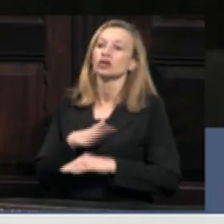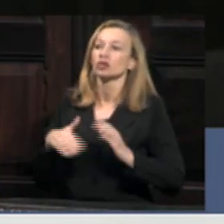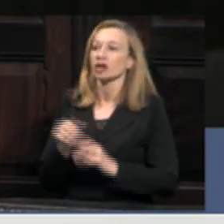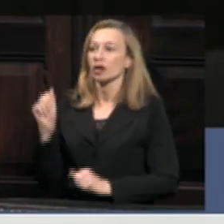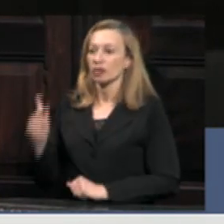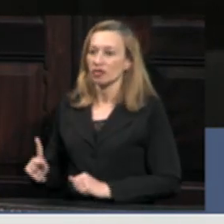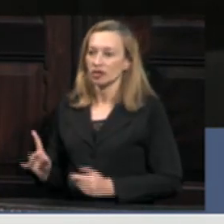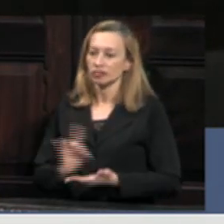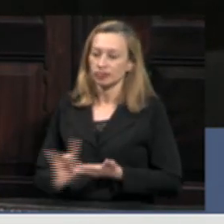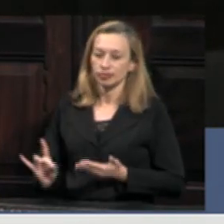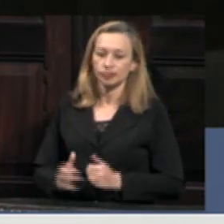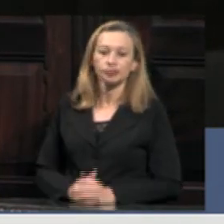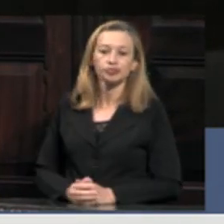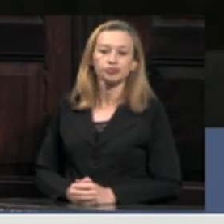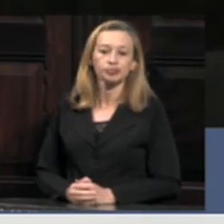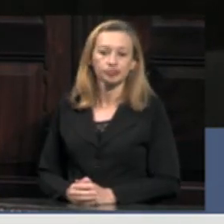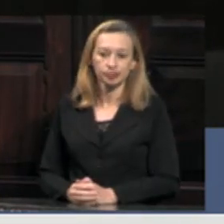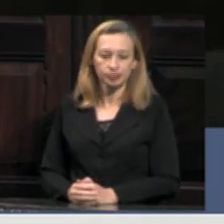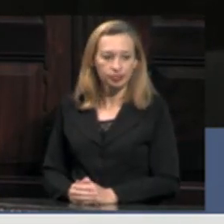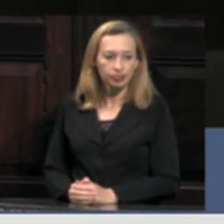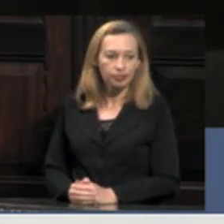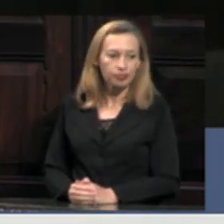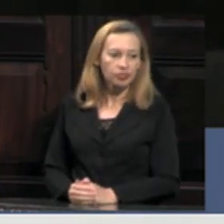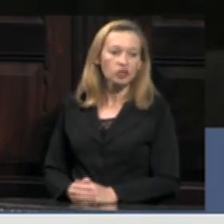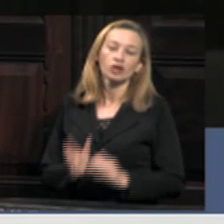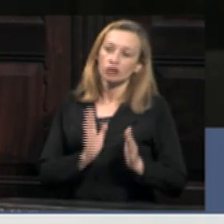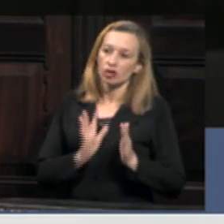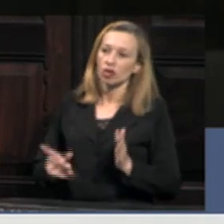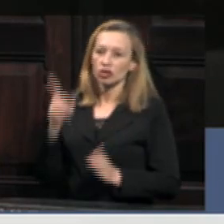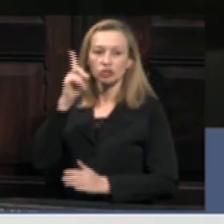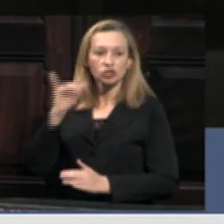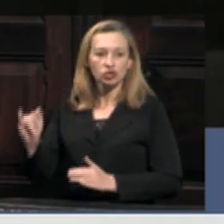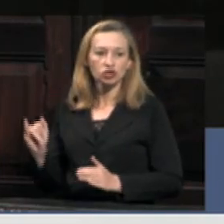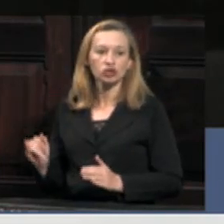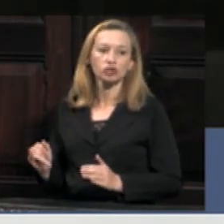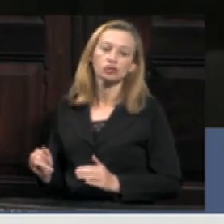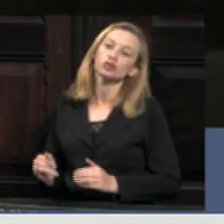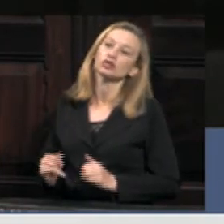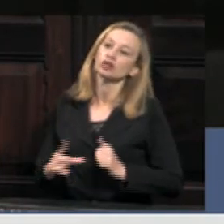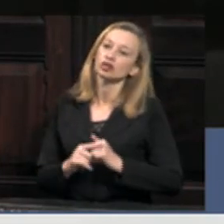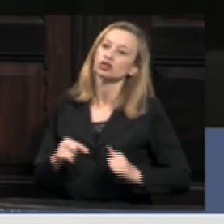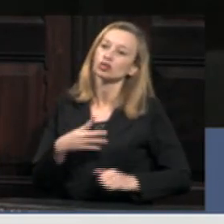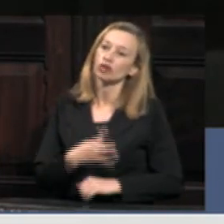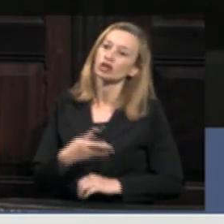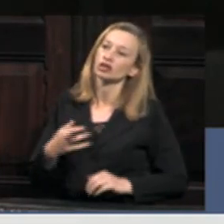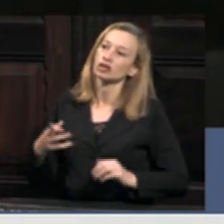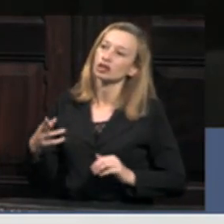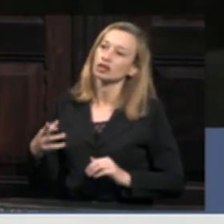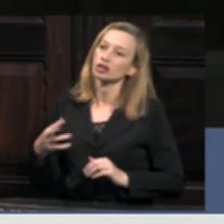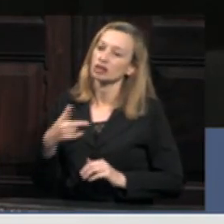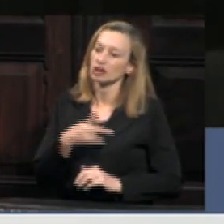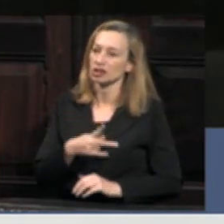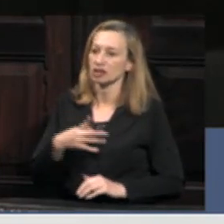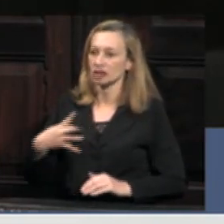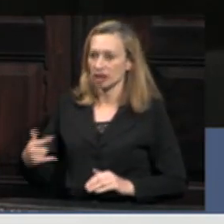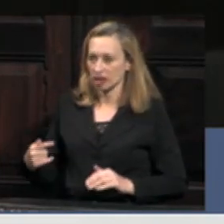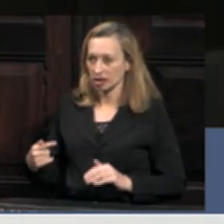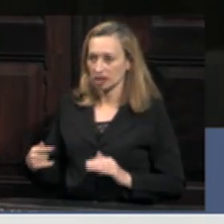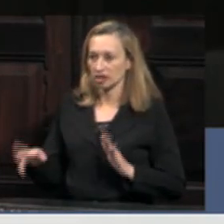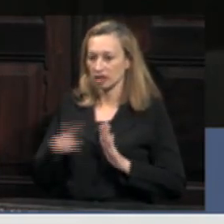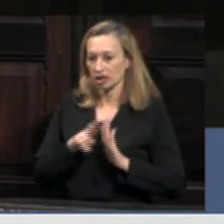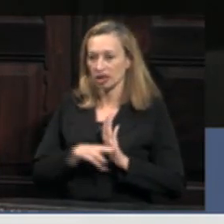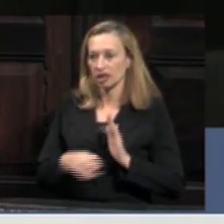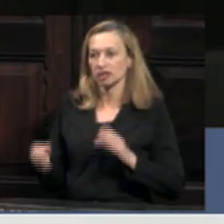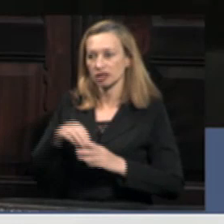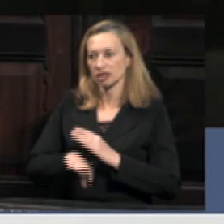comissão, aprovado. Incluídos na ordem do dia, de acordo com o parágrafo 3º do artigo 47 do Regimento Interno, em tramitação ordinária, em votação, em